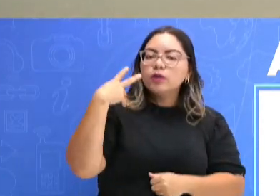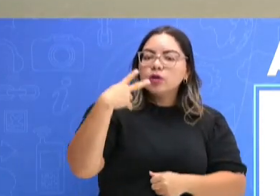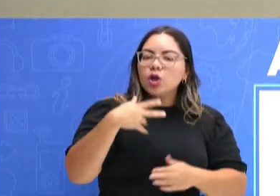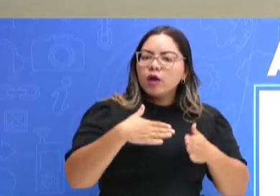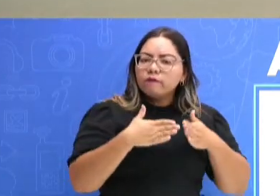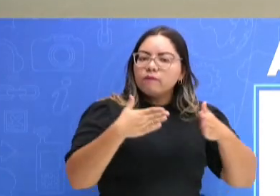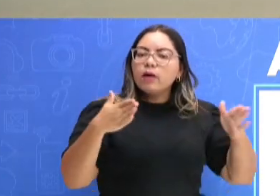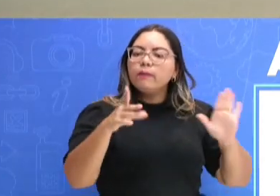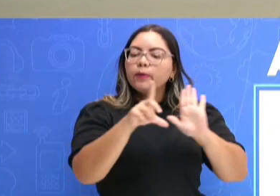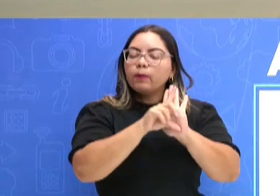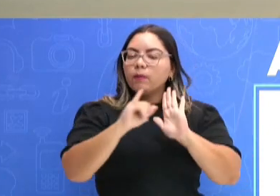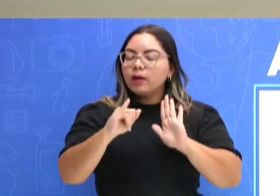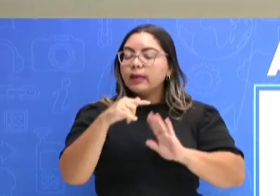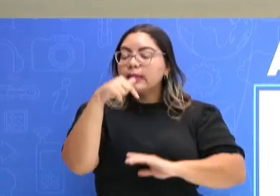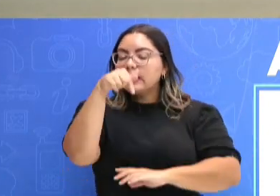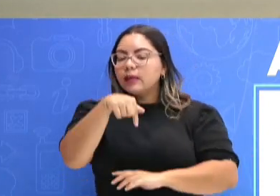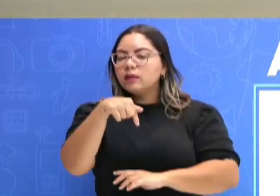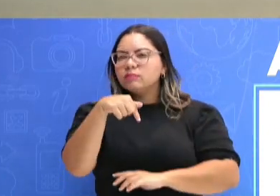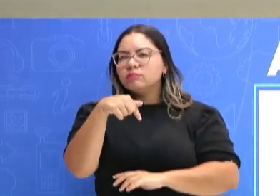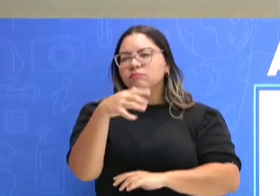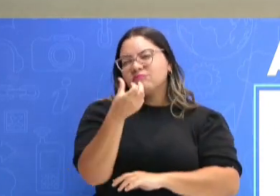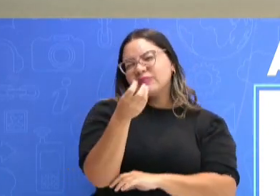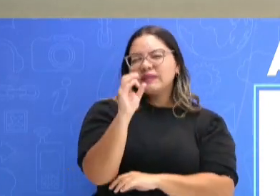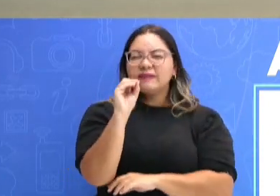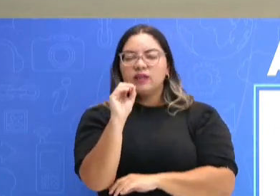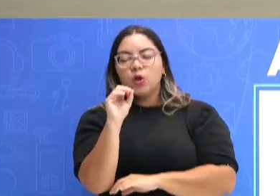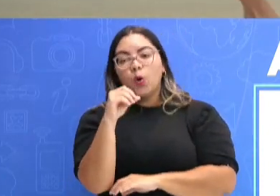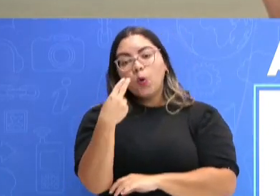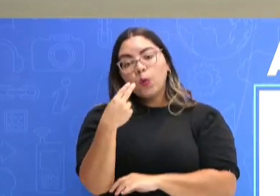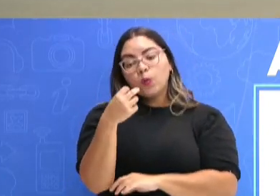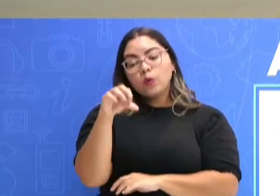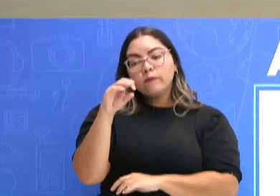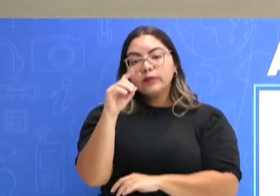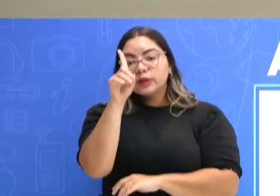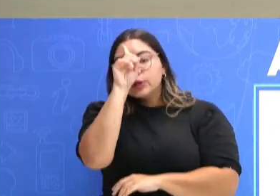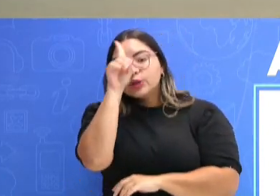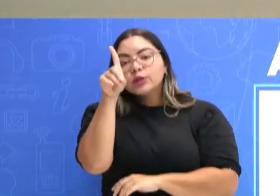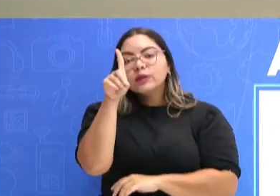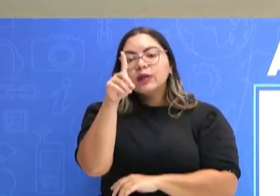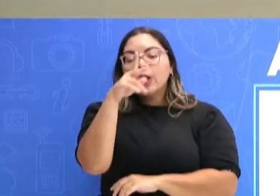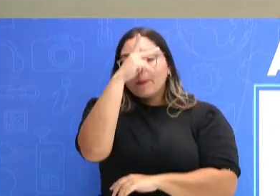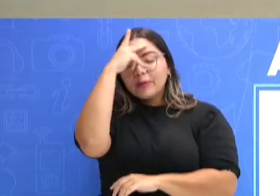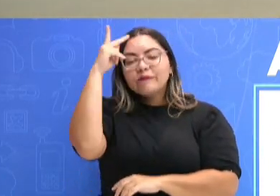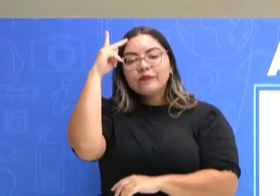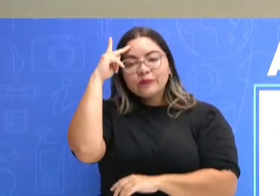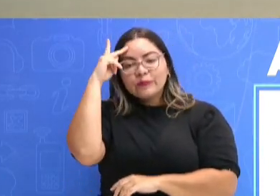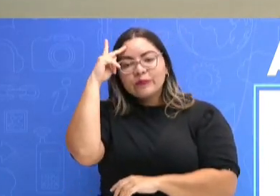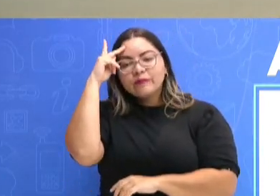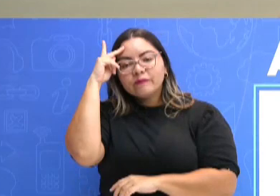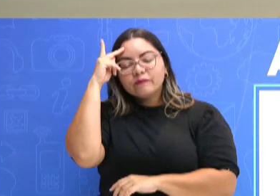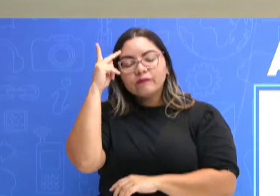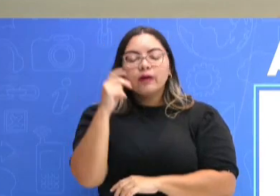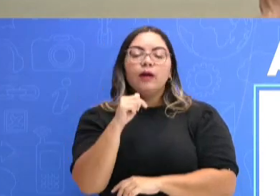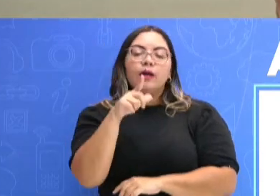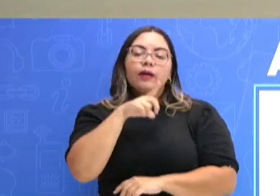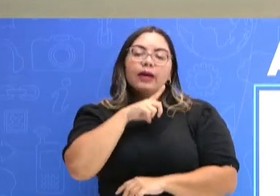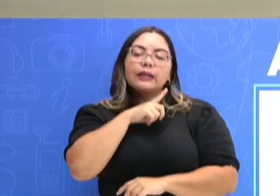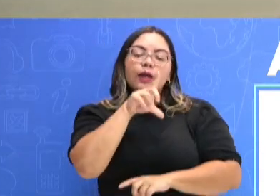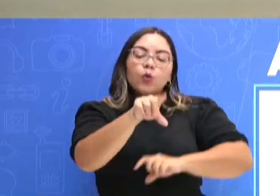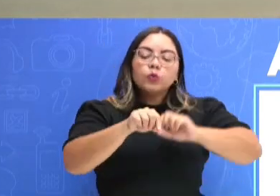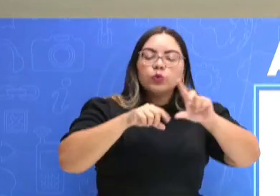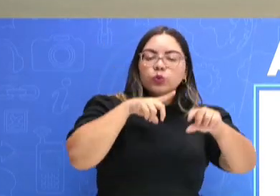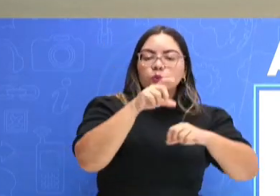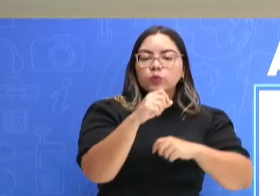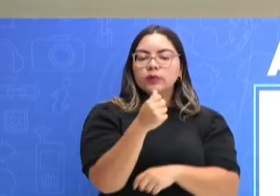processo licitatório e eu acredito que no prazo de 60, 90 dias, no máximo, a Prefeitura de Caxias vai estar disponibilizando, através de